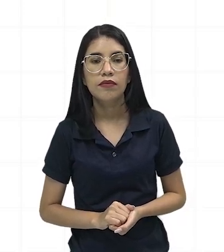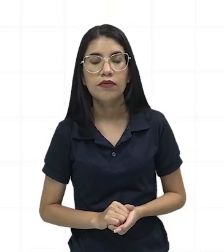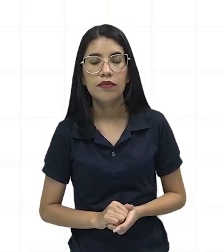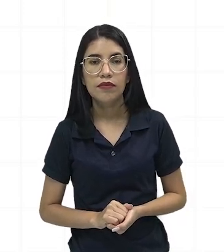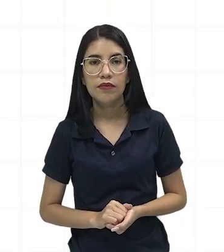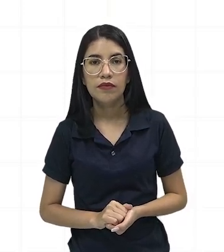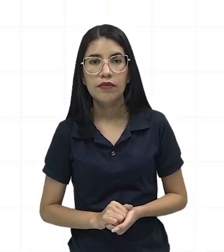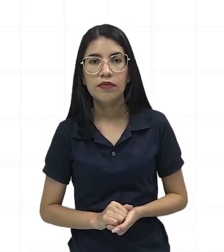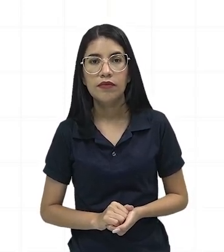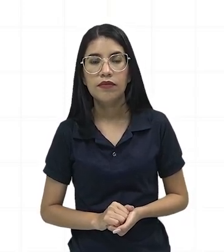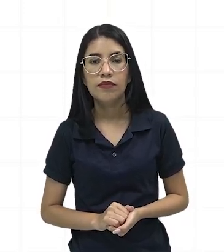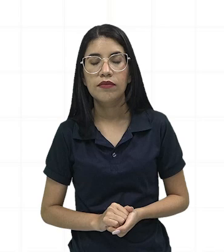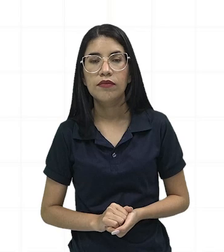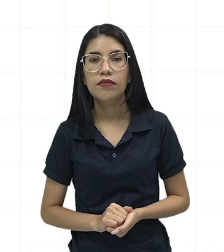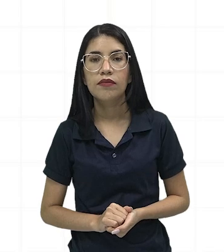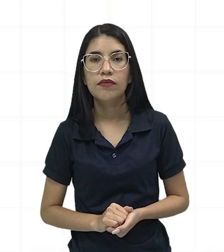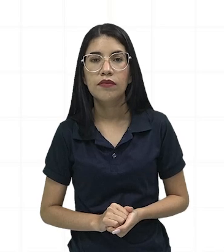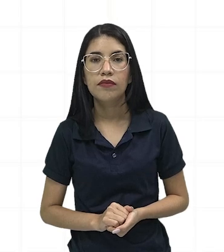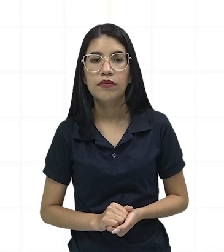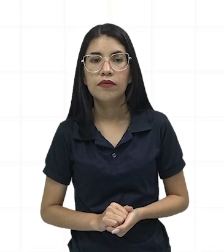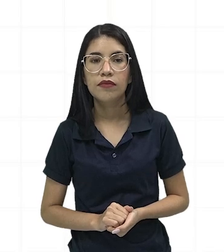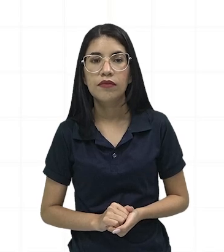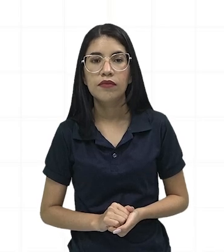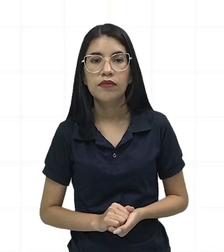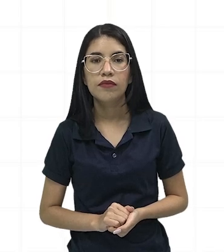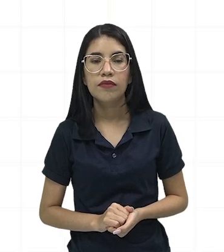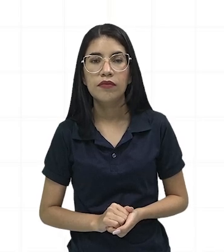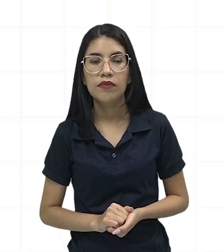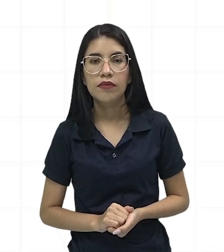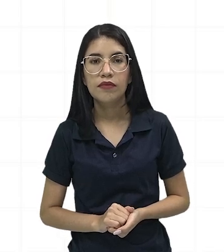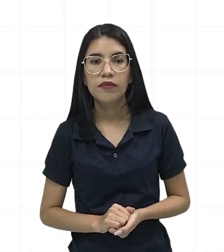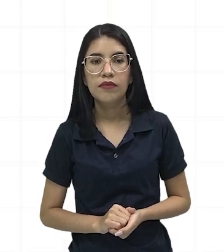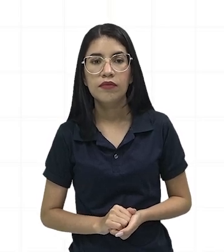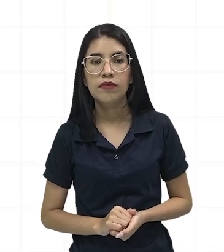Muito bem. Então, temos aqui